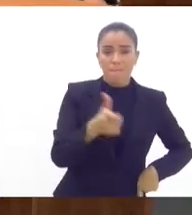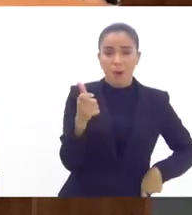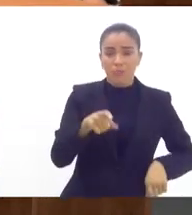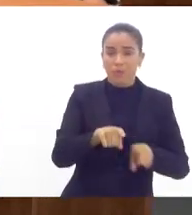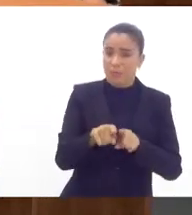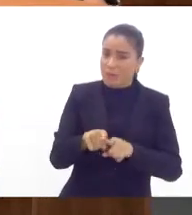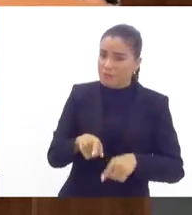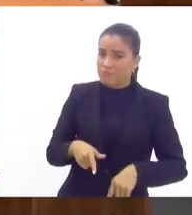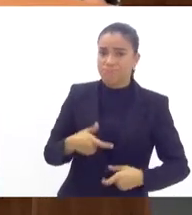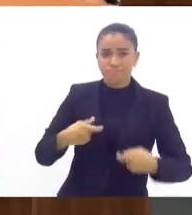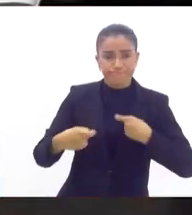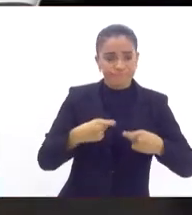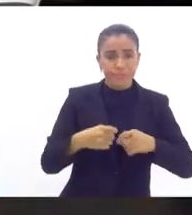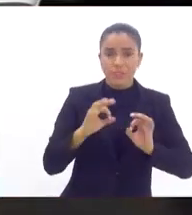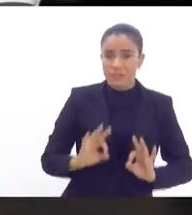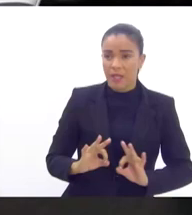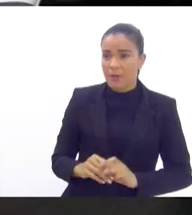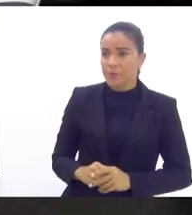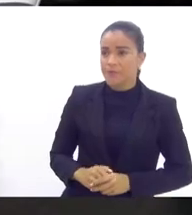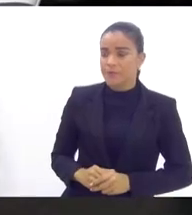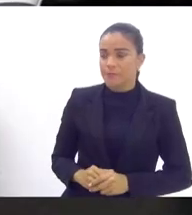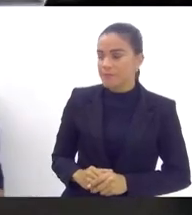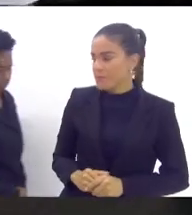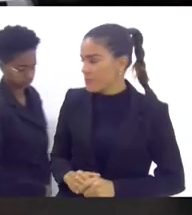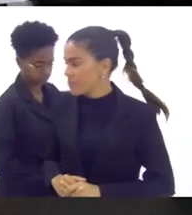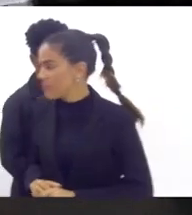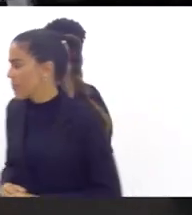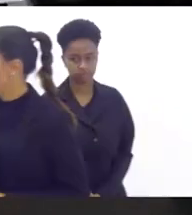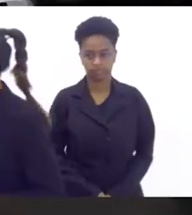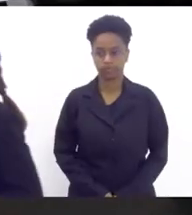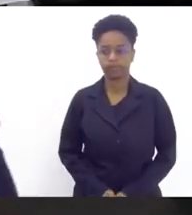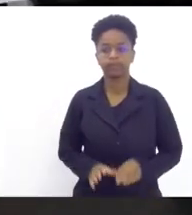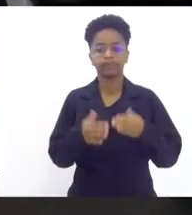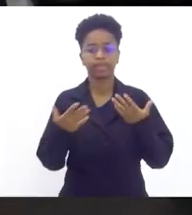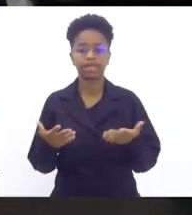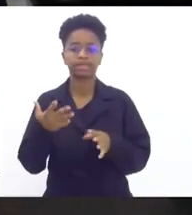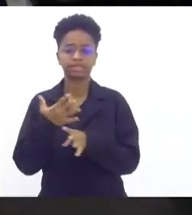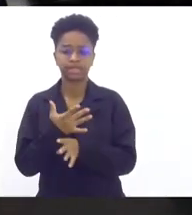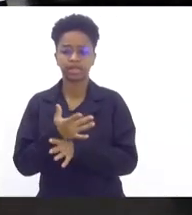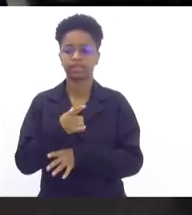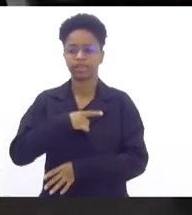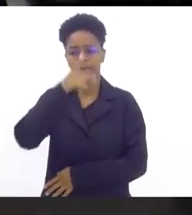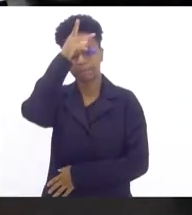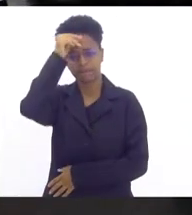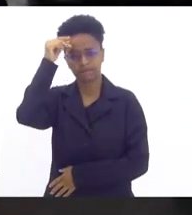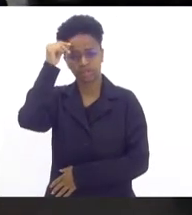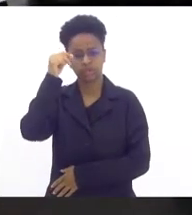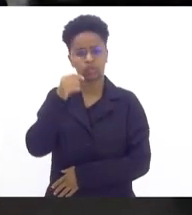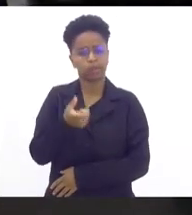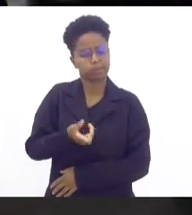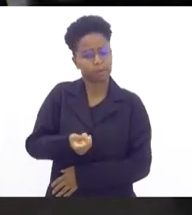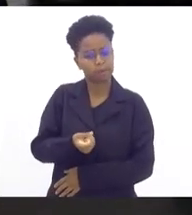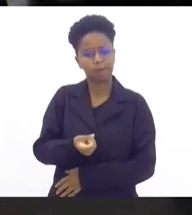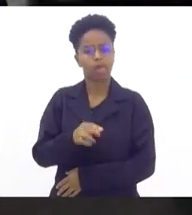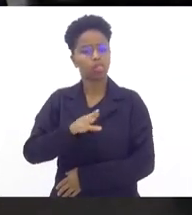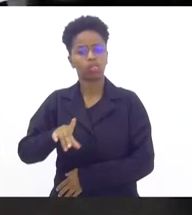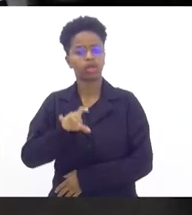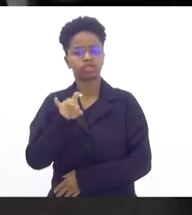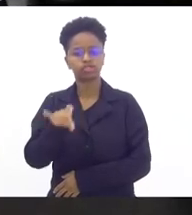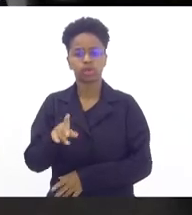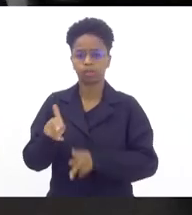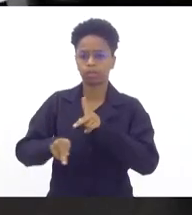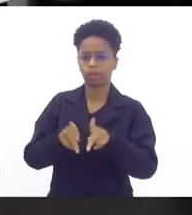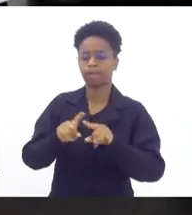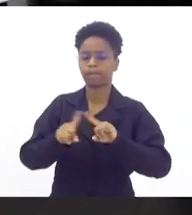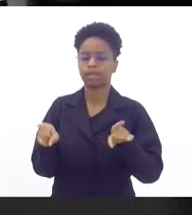de enfrentamento ao Crime então é uma cidade que tem uma Prefeitura covarde não só com cidadão mas Sobretudo com a sua guarda que